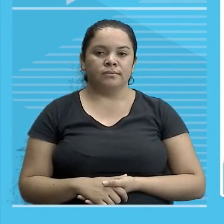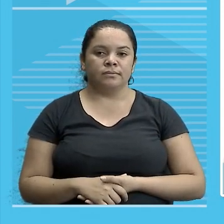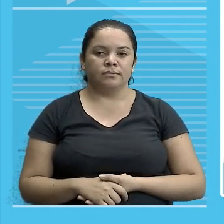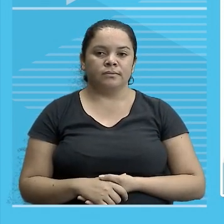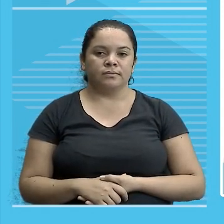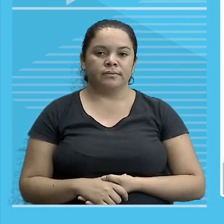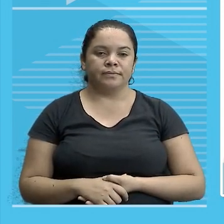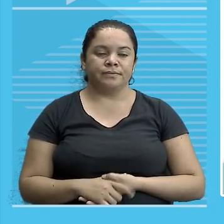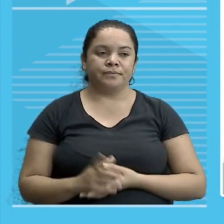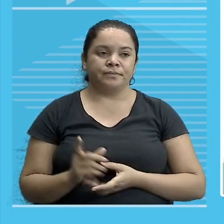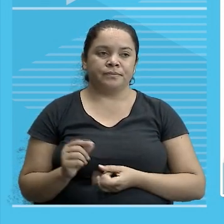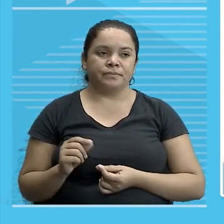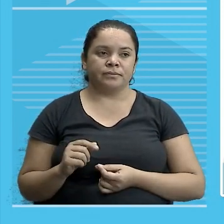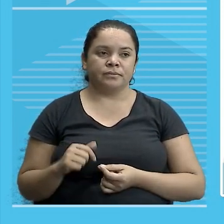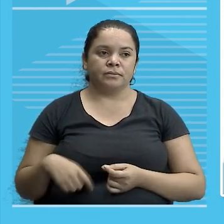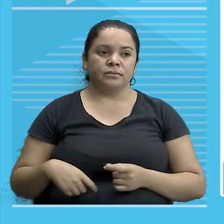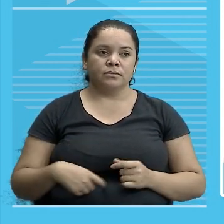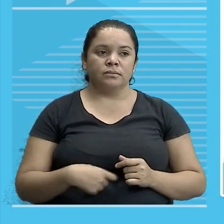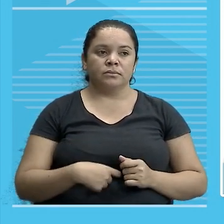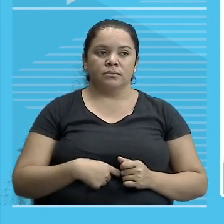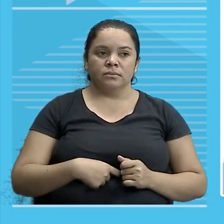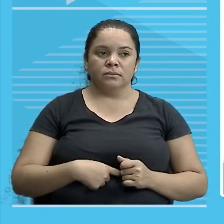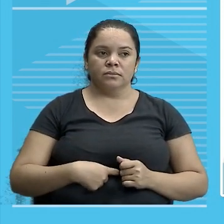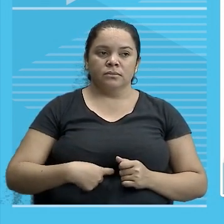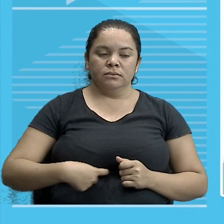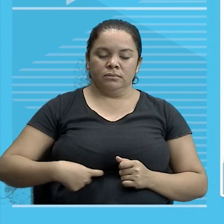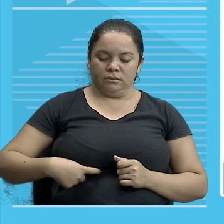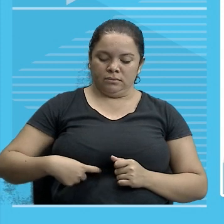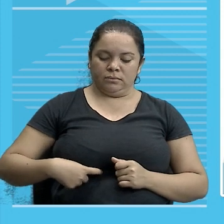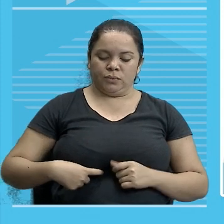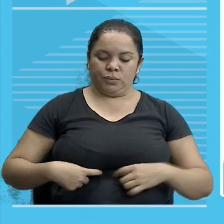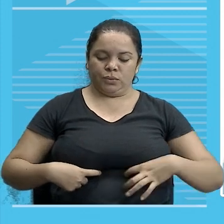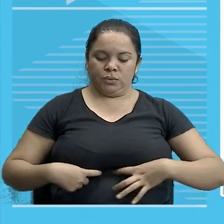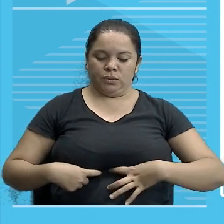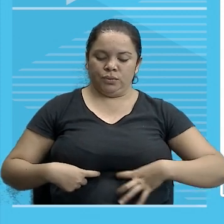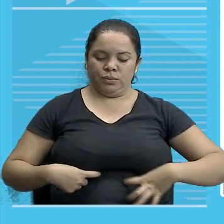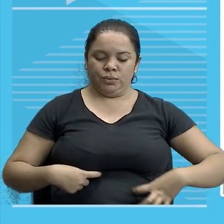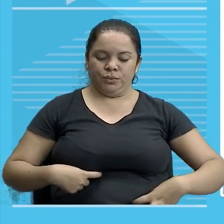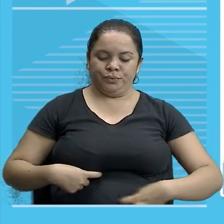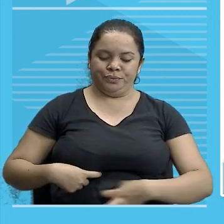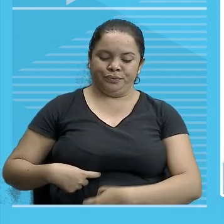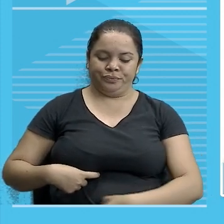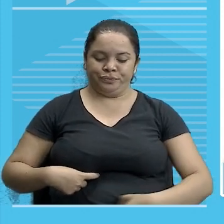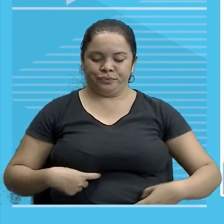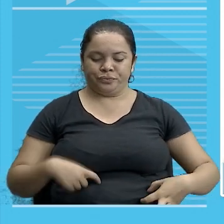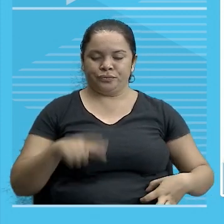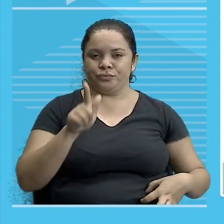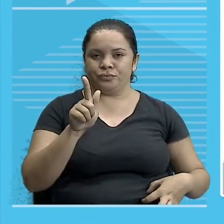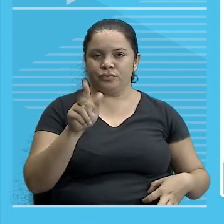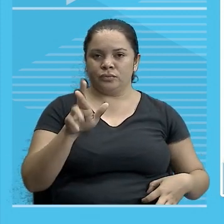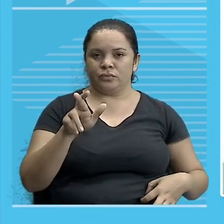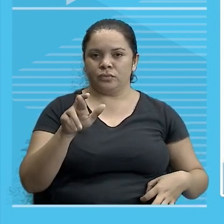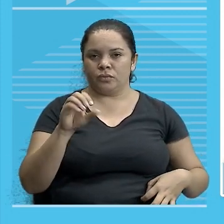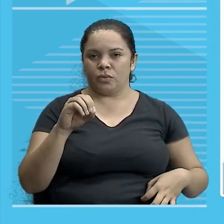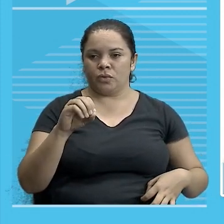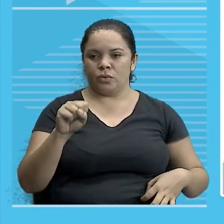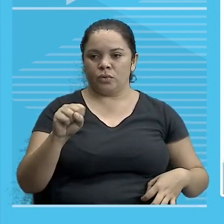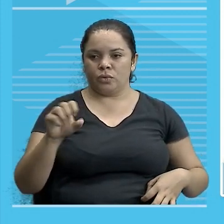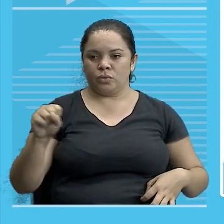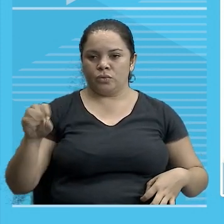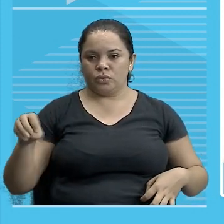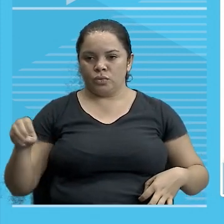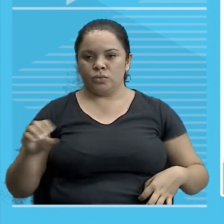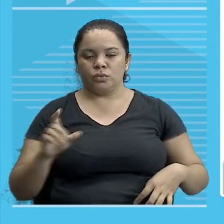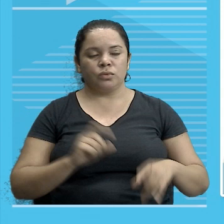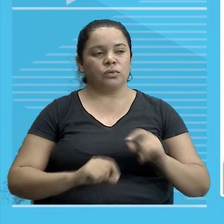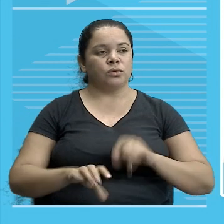o nosso intestino grosso, ele faz absorção de água, formação e acúmulo de fezes, produção de vitamina K